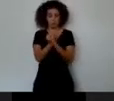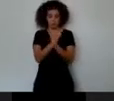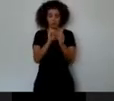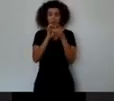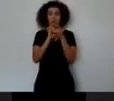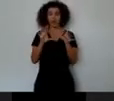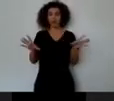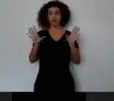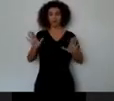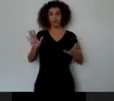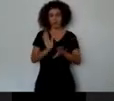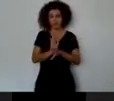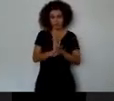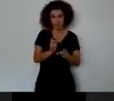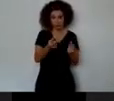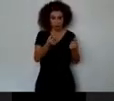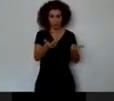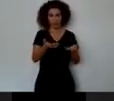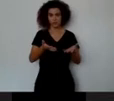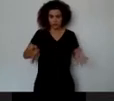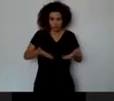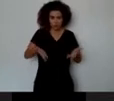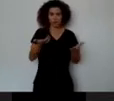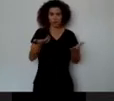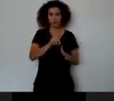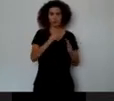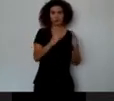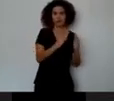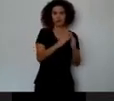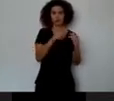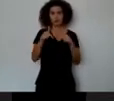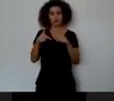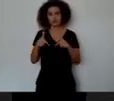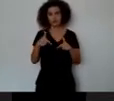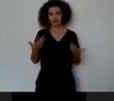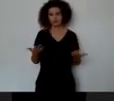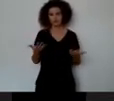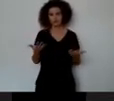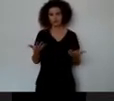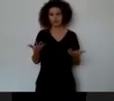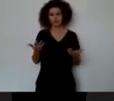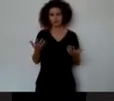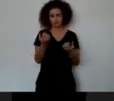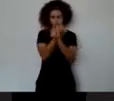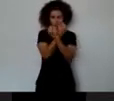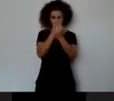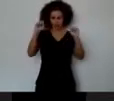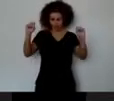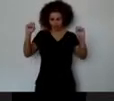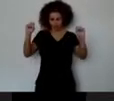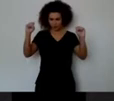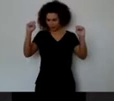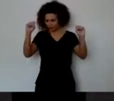condições para as pessoas se manterem de forma digna. É, então, que liberdade é essa, né? É, e isso